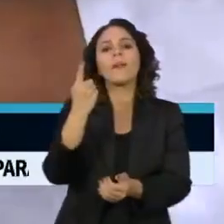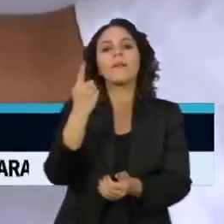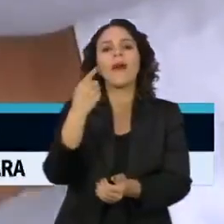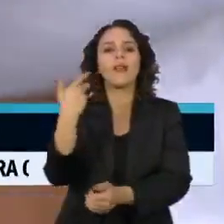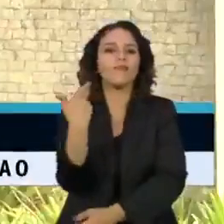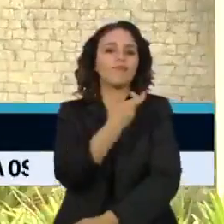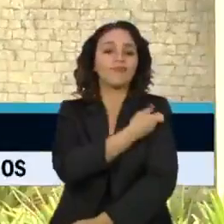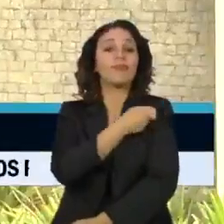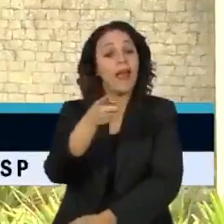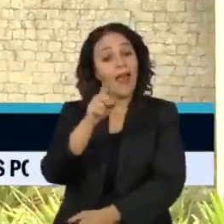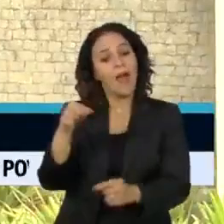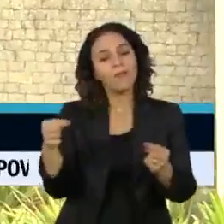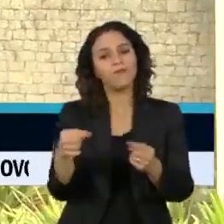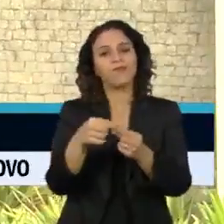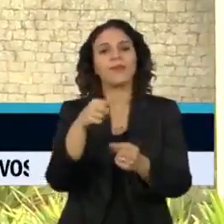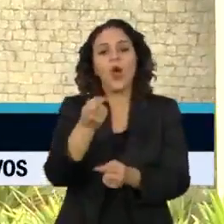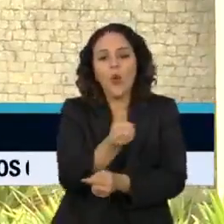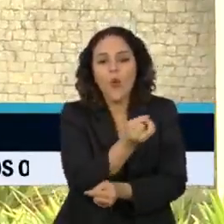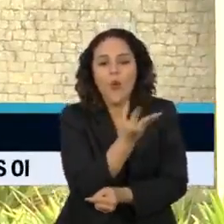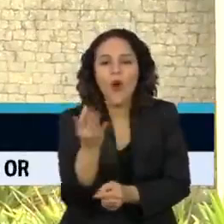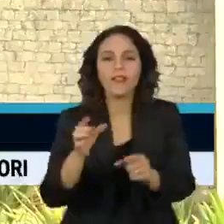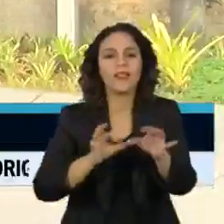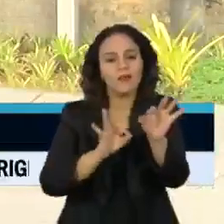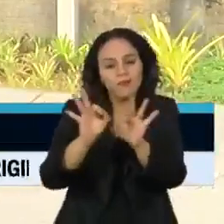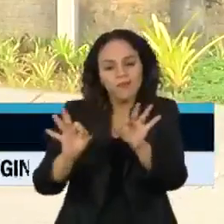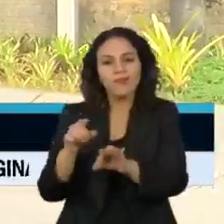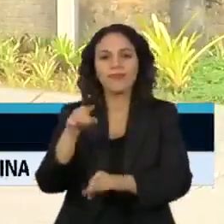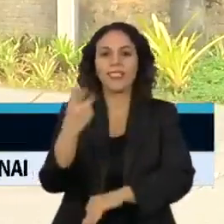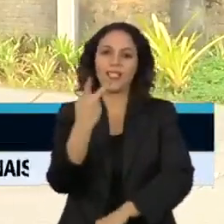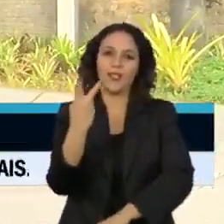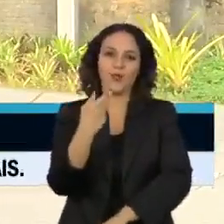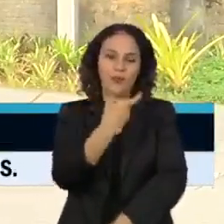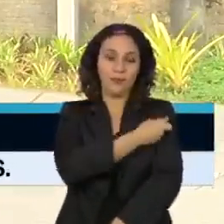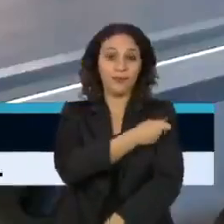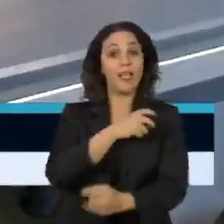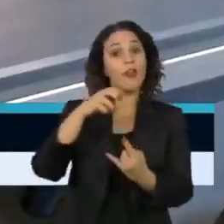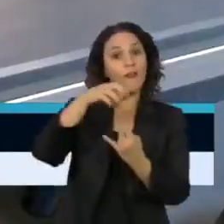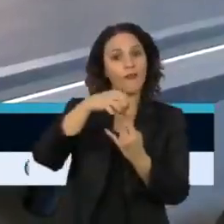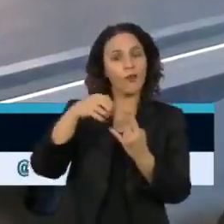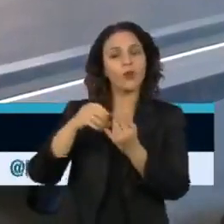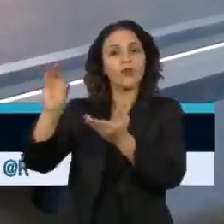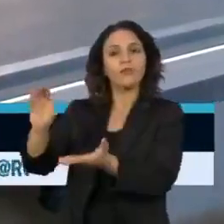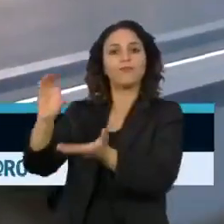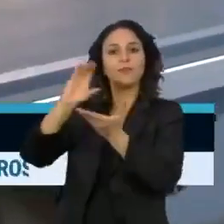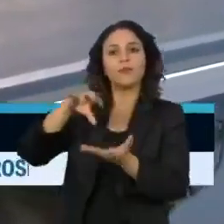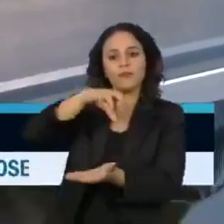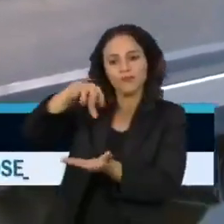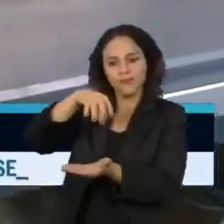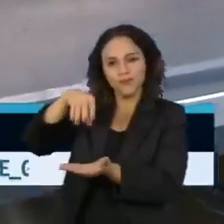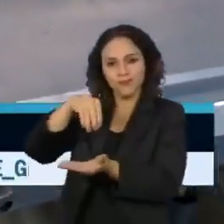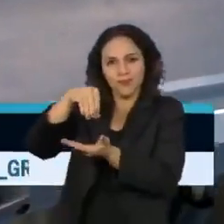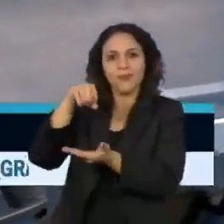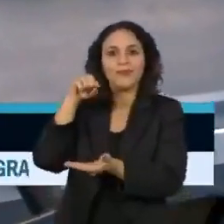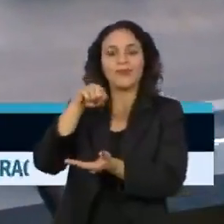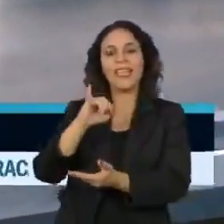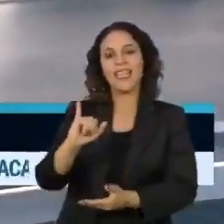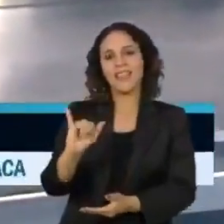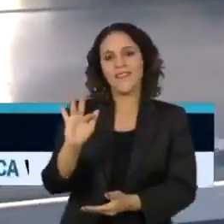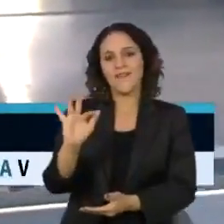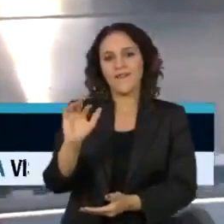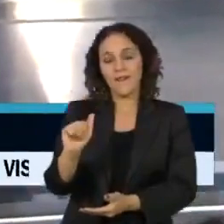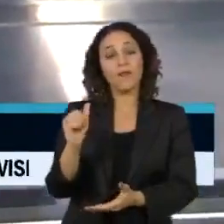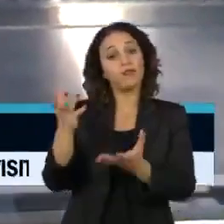segunda aplicação a Fiocruz produtora da vacina no Brasil recebeu uma nova remessa do ingrediente farmacêutico ativo